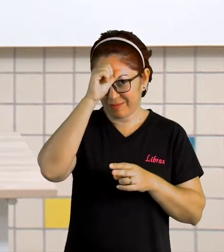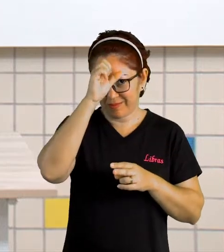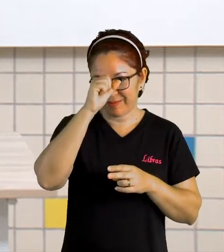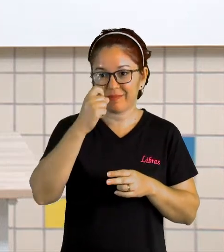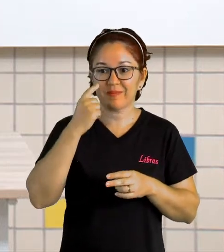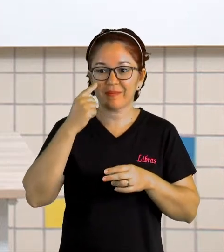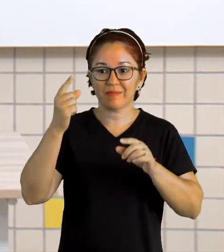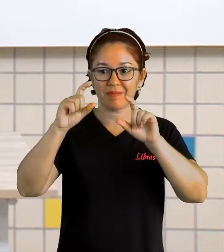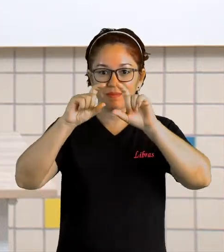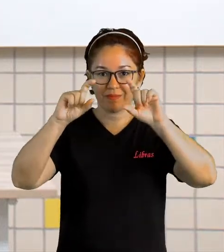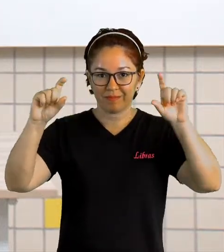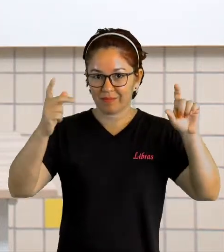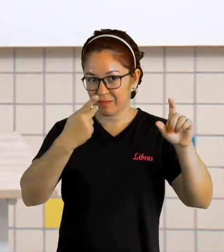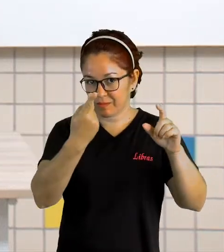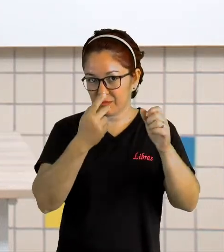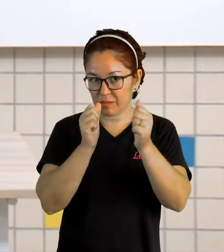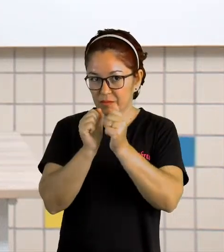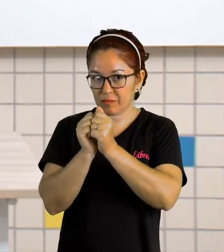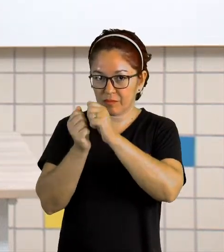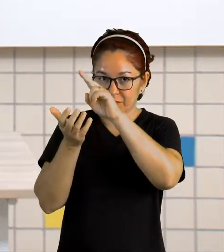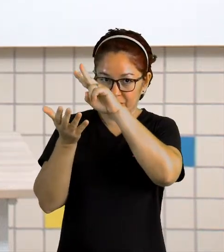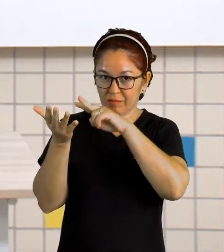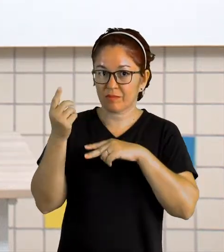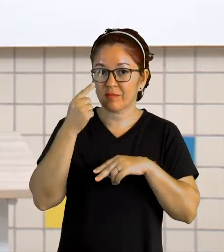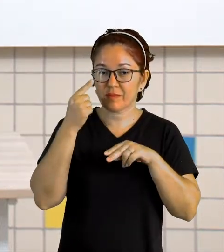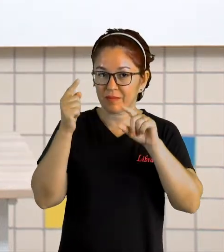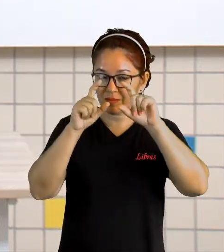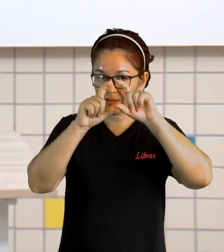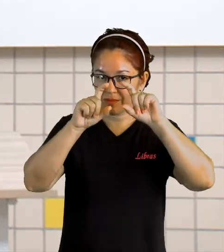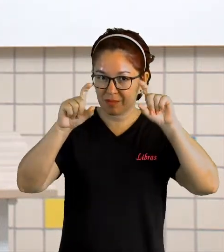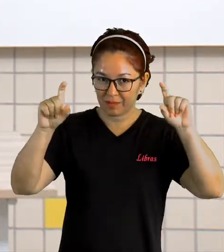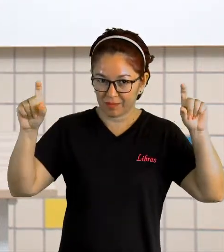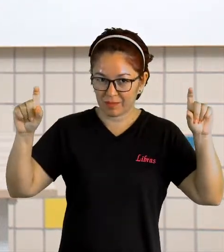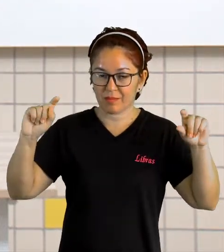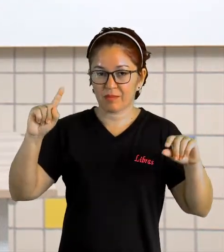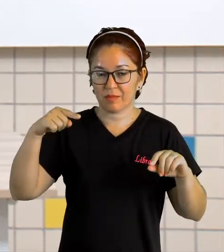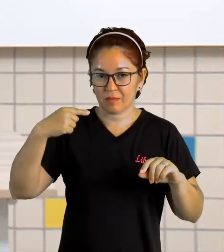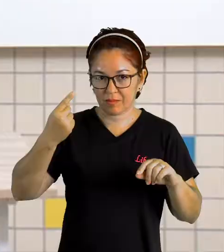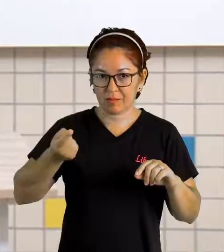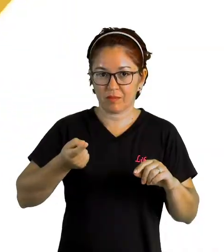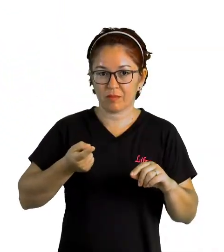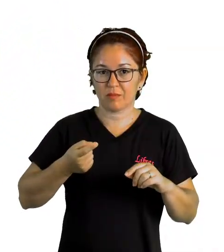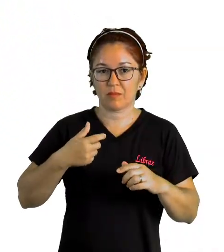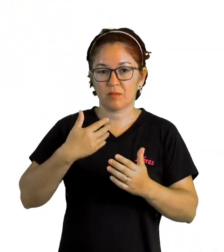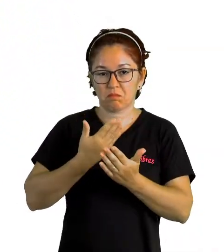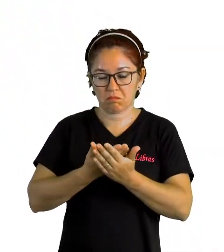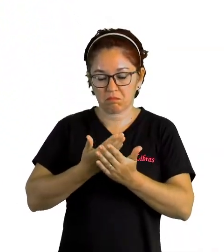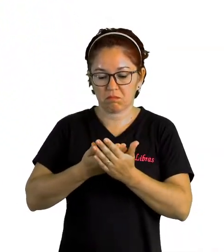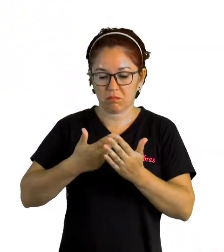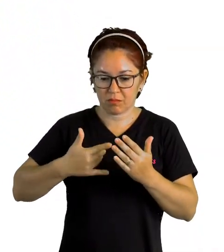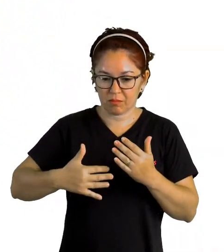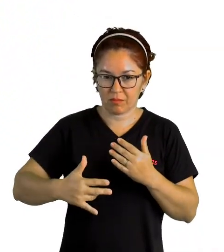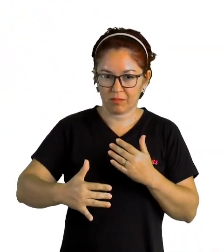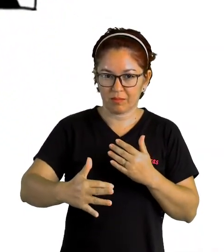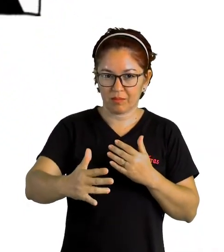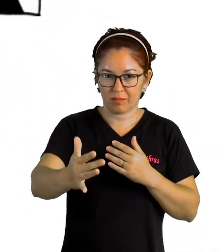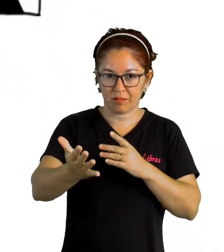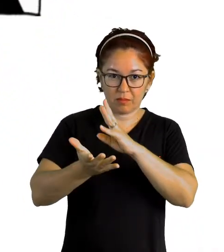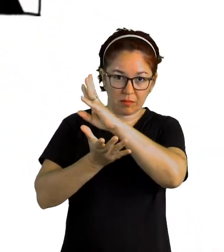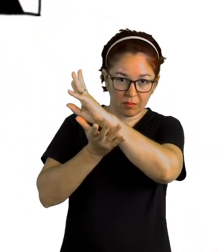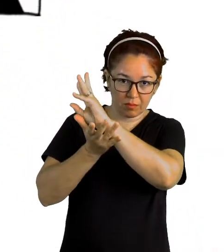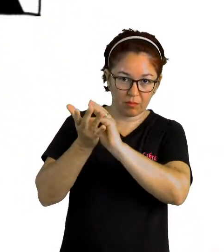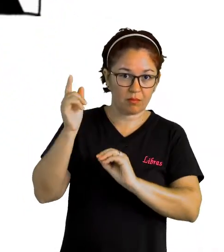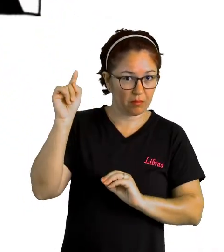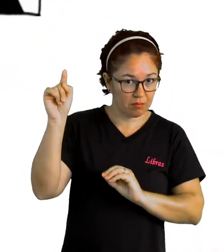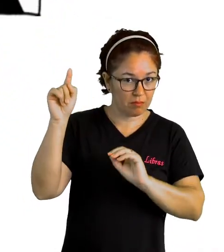comigo a leitura e aí a gente vai prosseguir a nossa aula baseado nessa tirinha, ok?